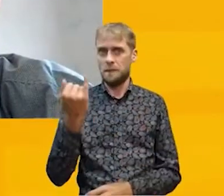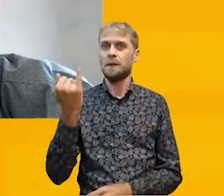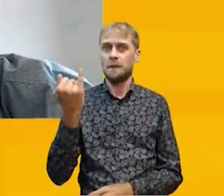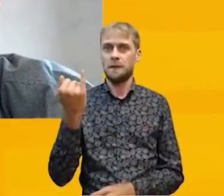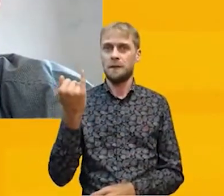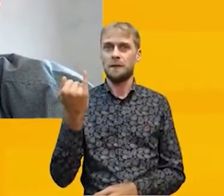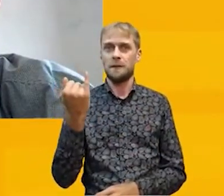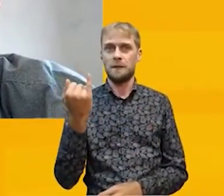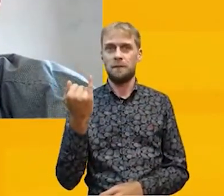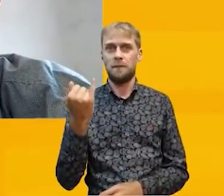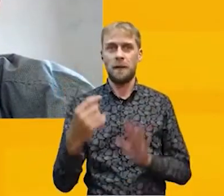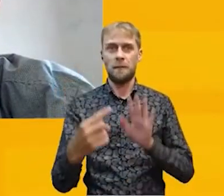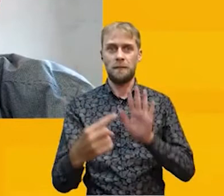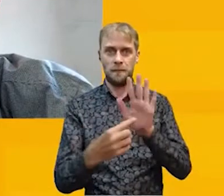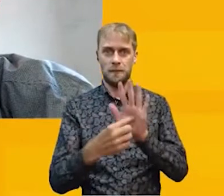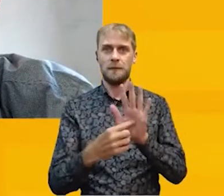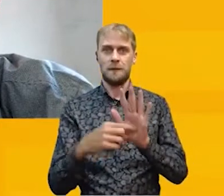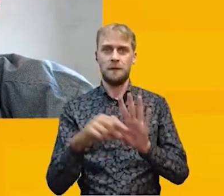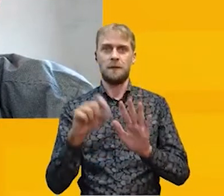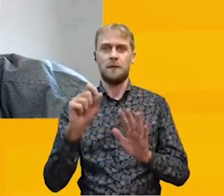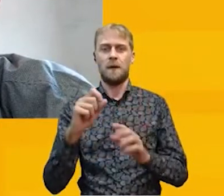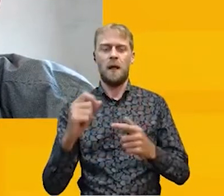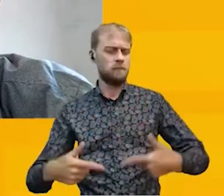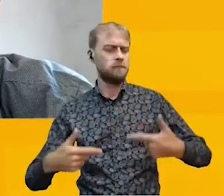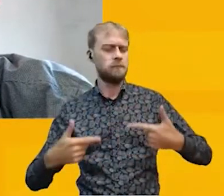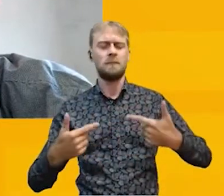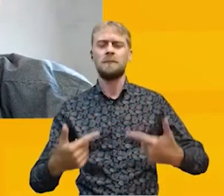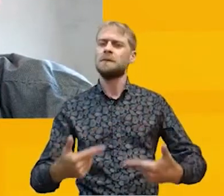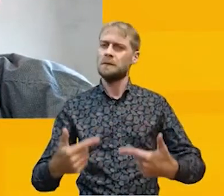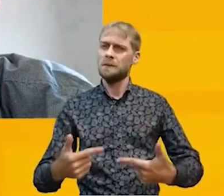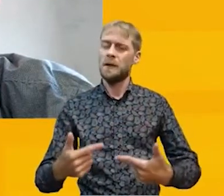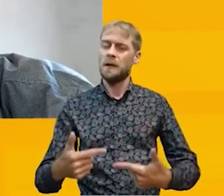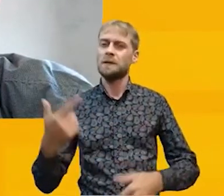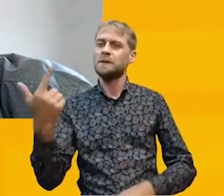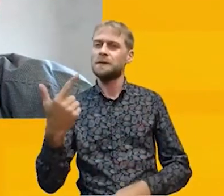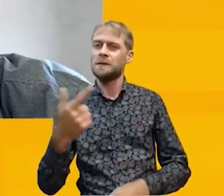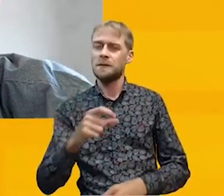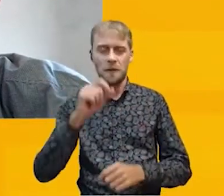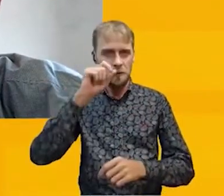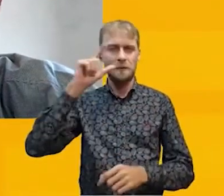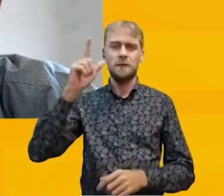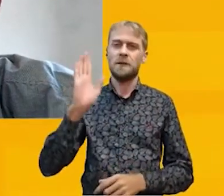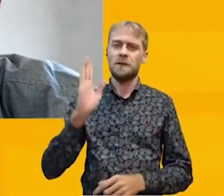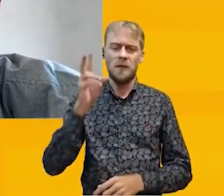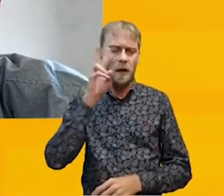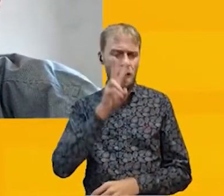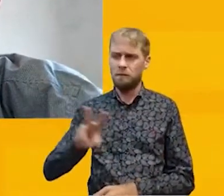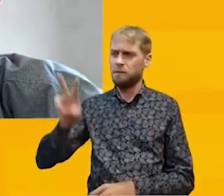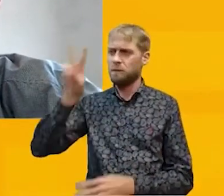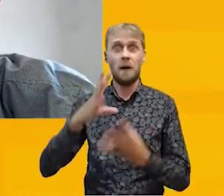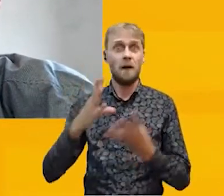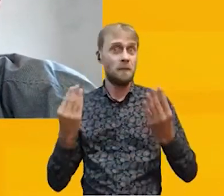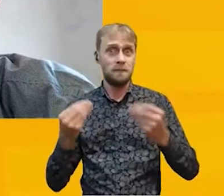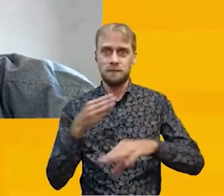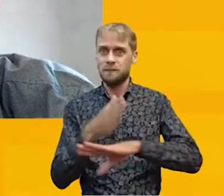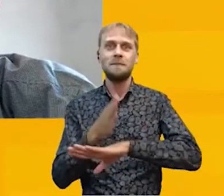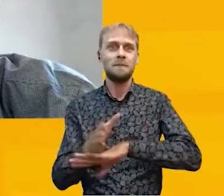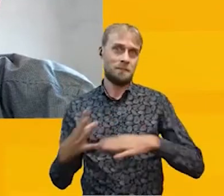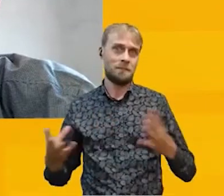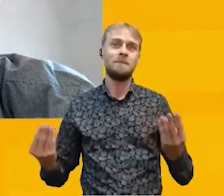aí provando que vai ser um sucesso total no seu segundo dia, já com bastante visualização, bastante acesso, e com